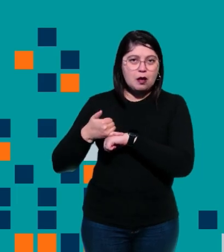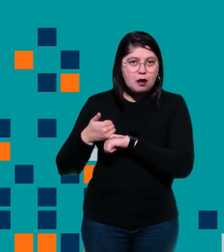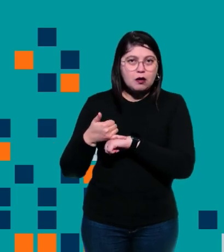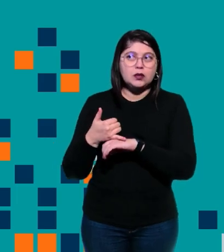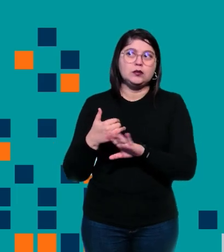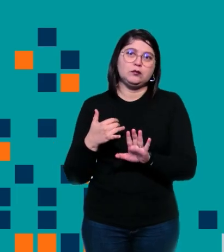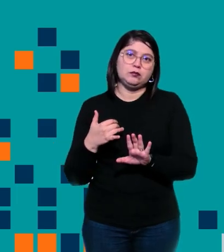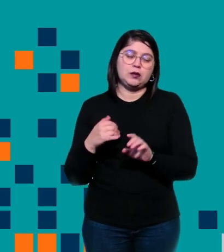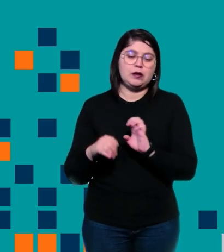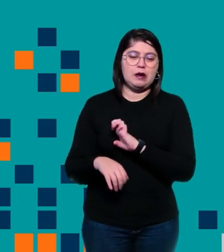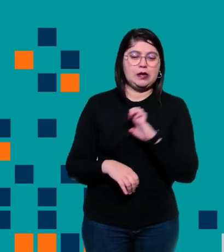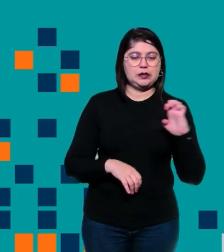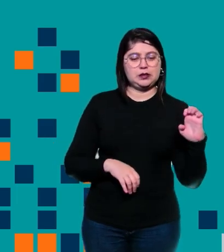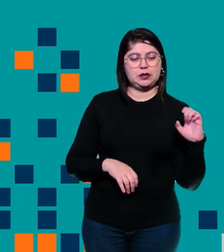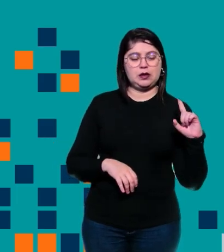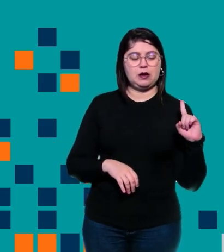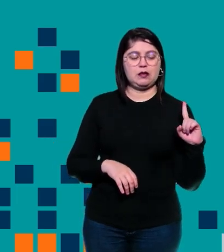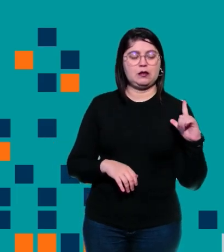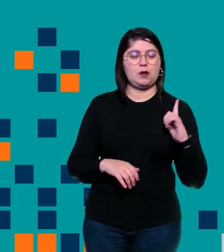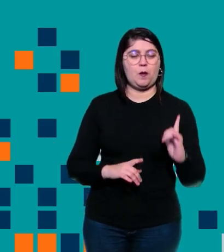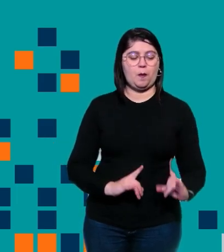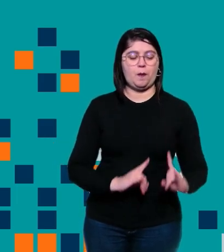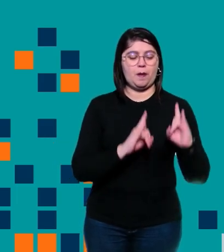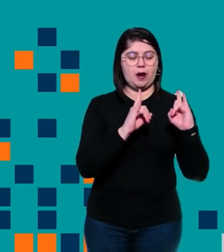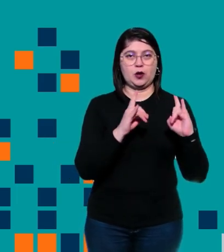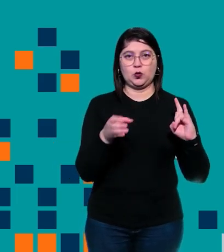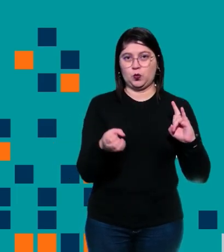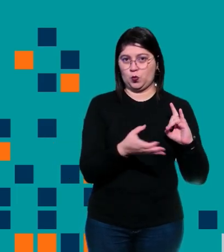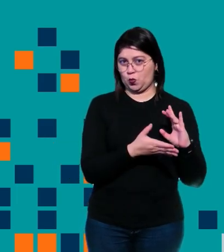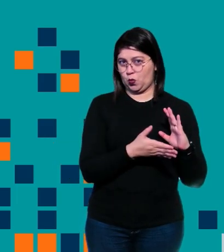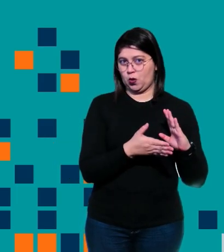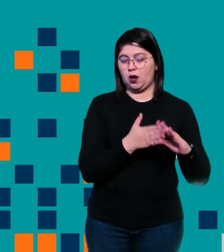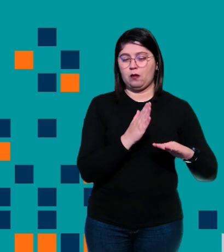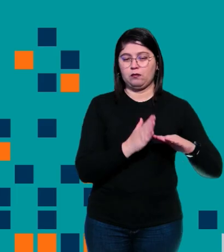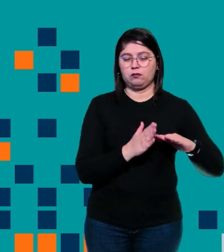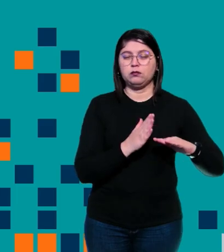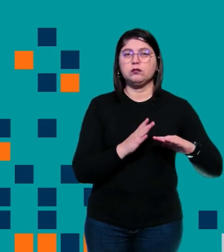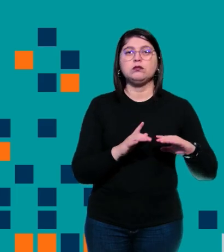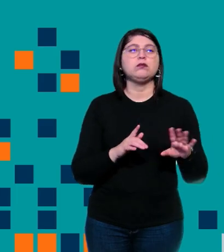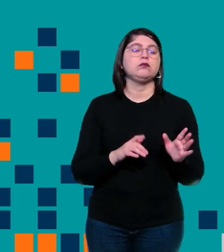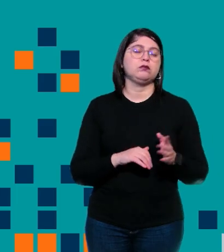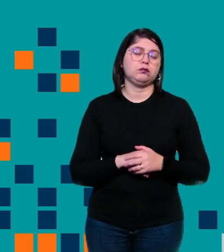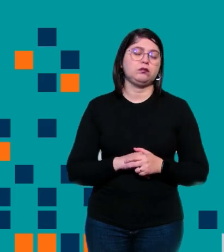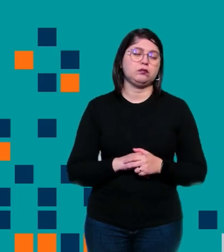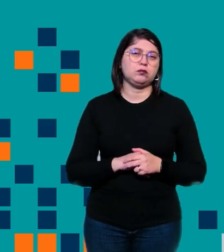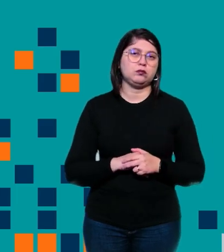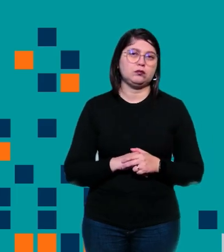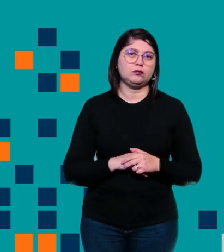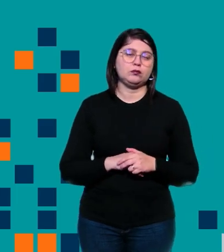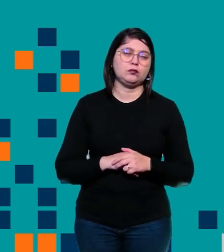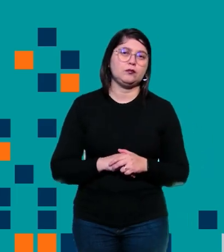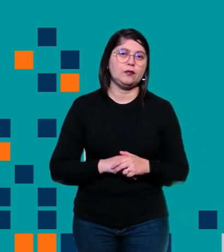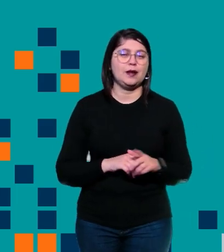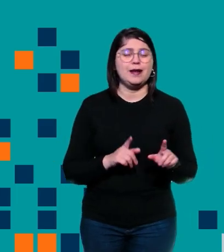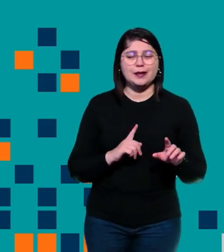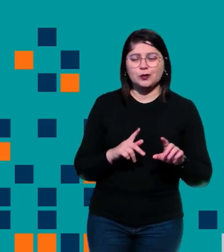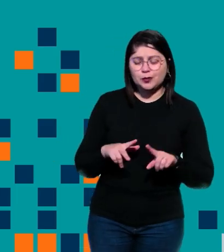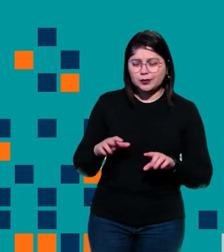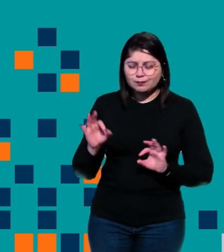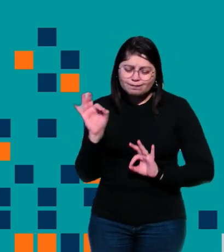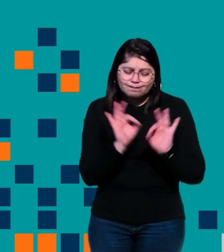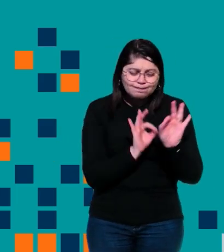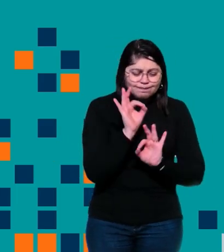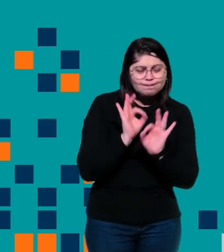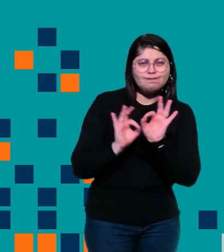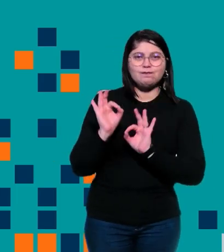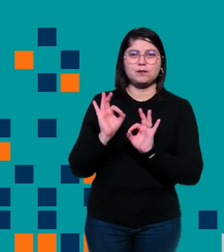E à esquerda é um prédio modernista, né? Com em pilotis, tudo, né? Então, a gente reorganizou esses prédios e